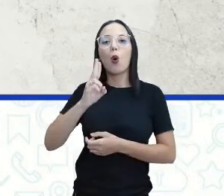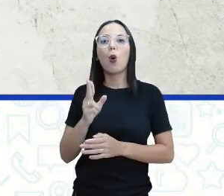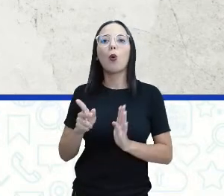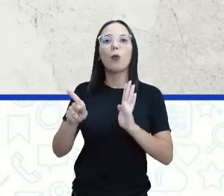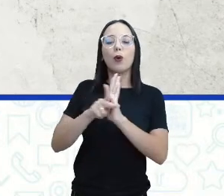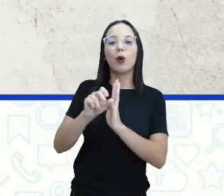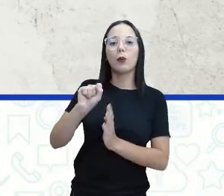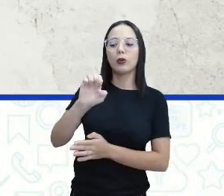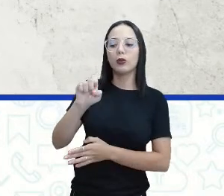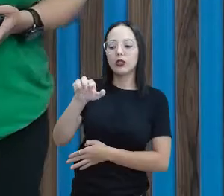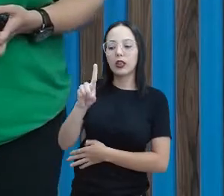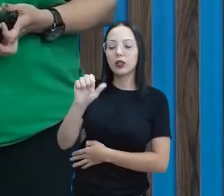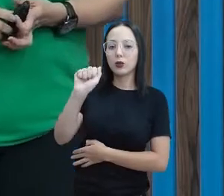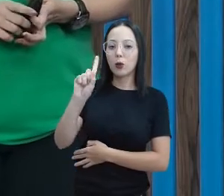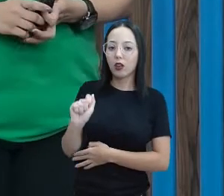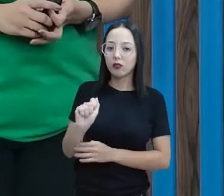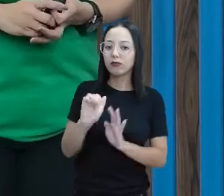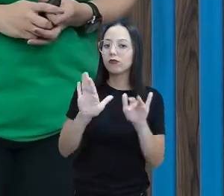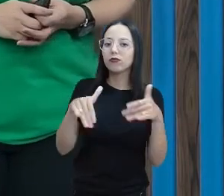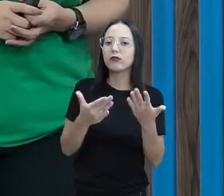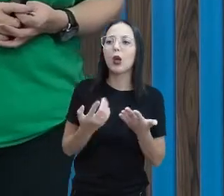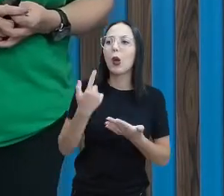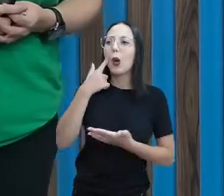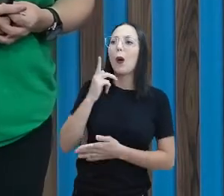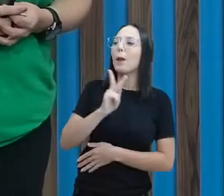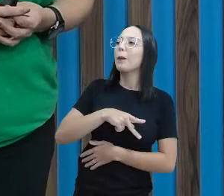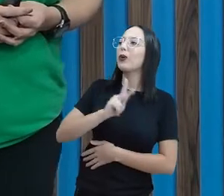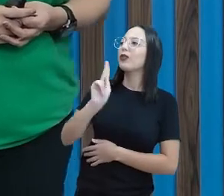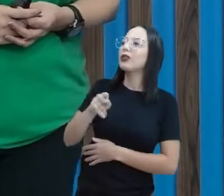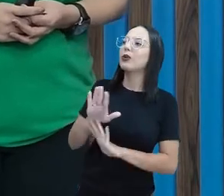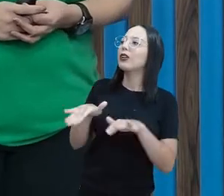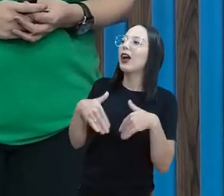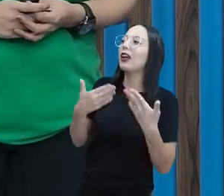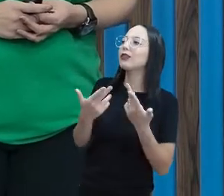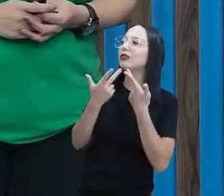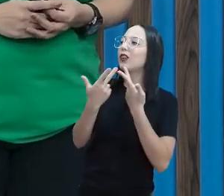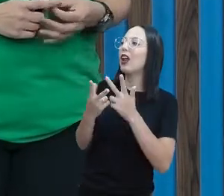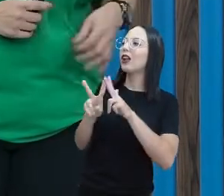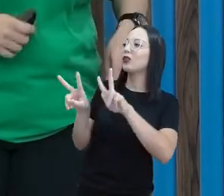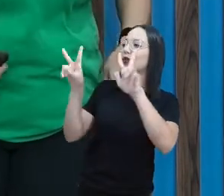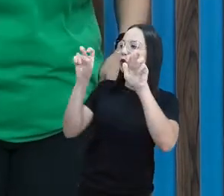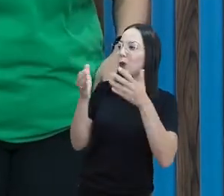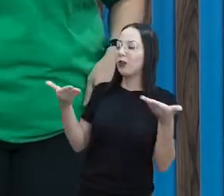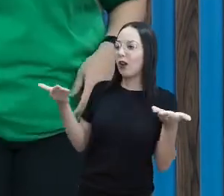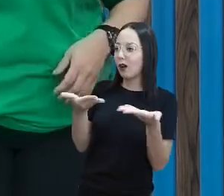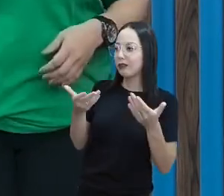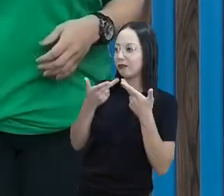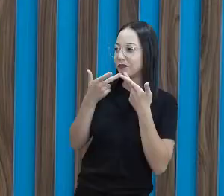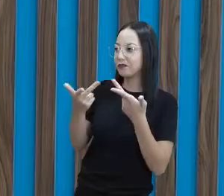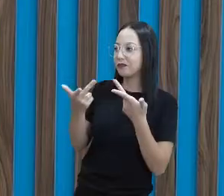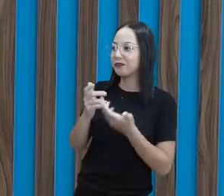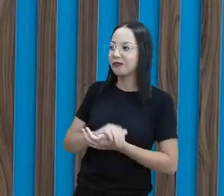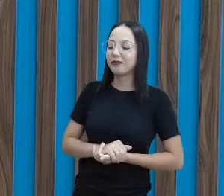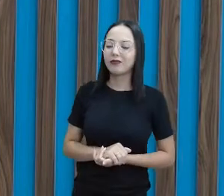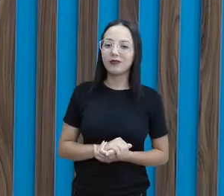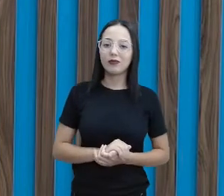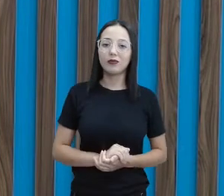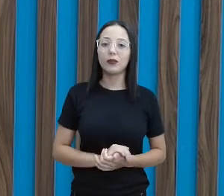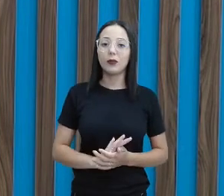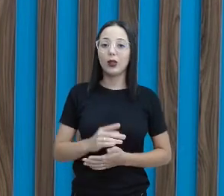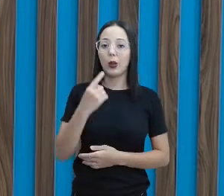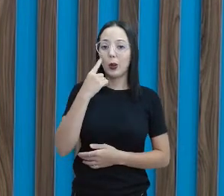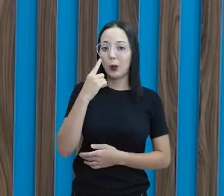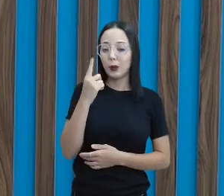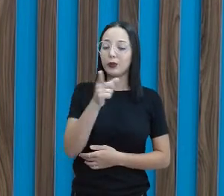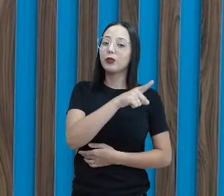reprodução sexuada. E aí, professora Isabel, fala um pouquinho pra gente aí sobre essa questão. Vejam, pessoal,